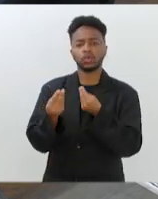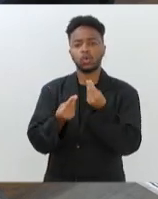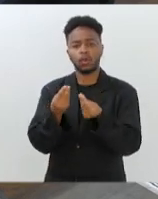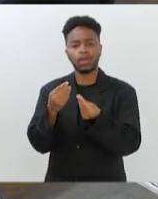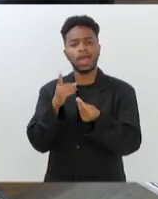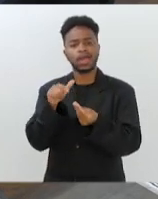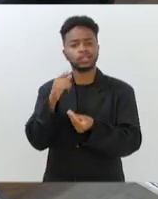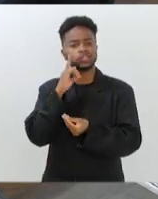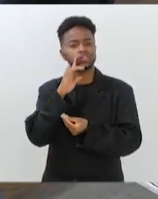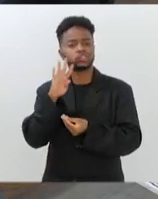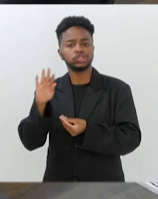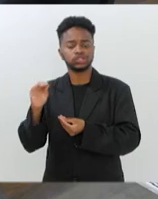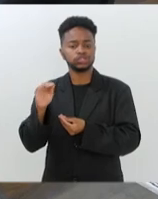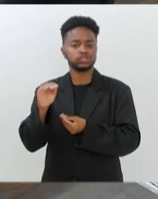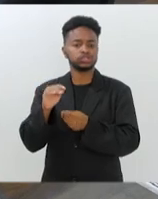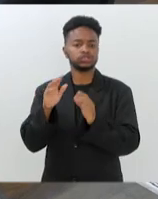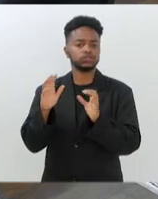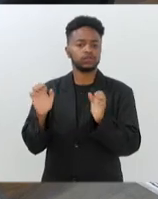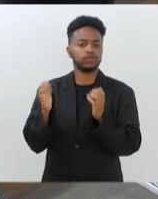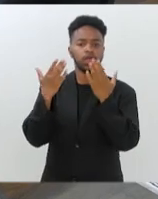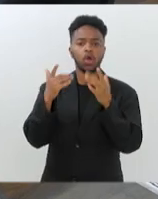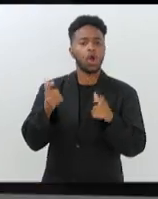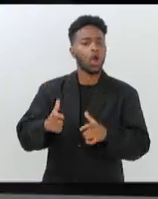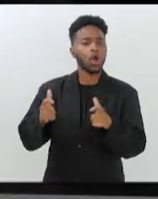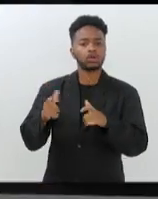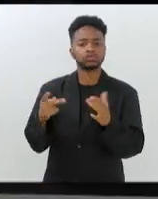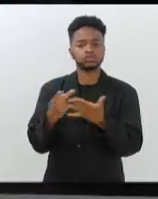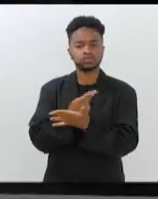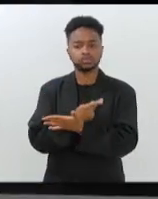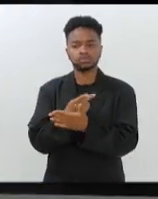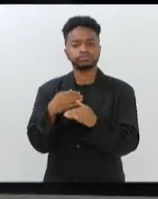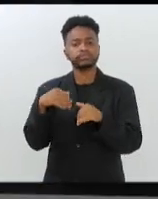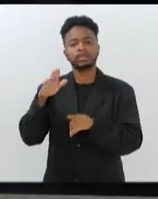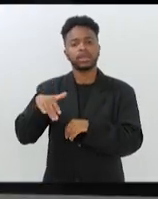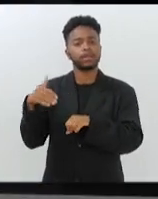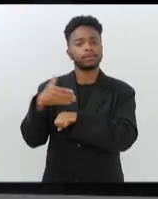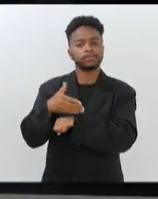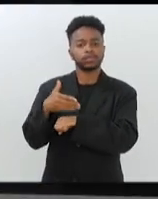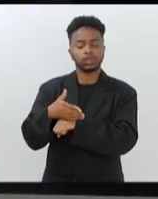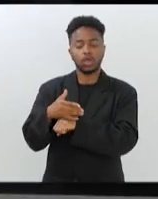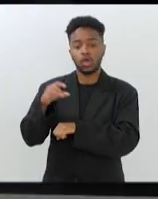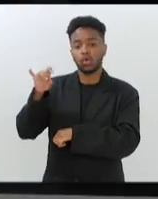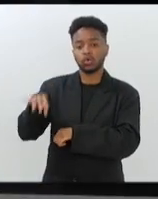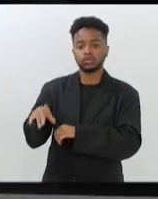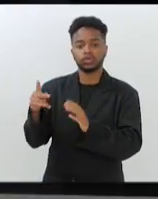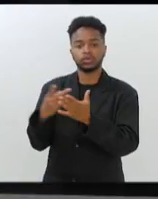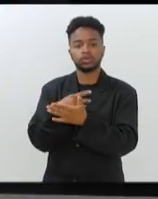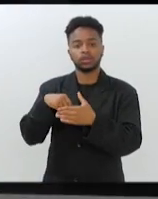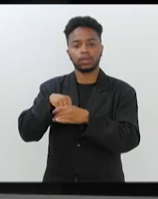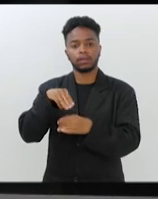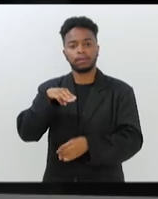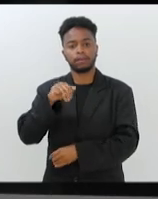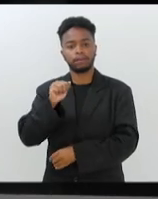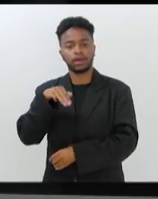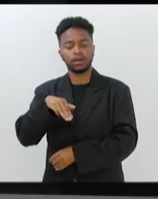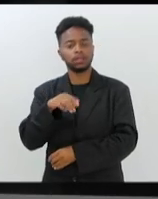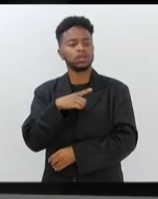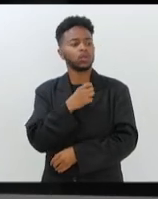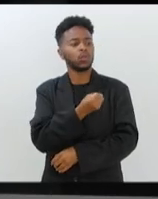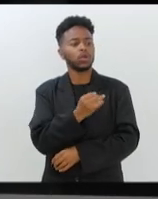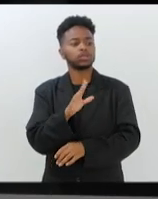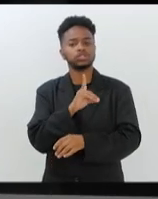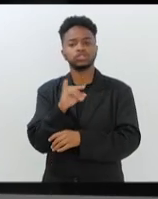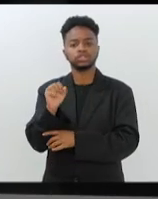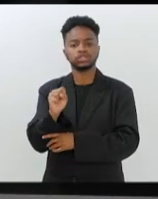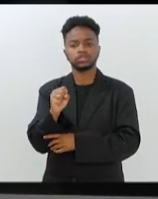de festa onde onde é que público o último foi no manã hum são quantos dias